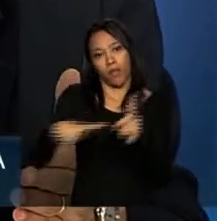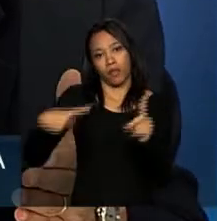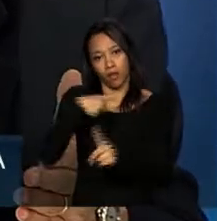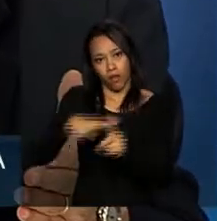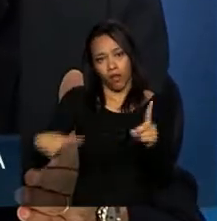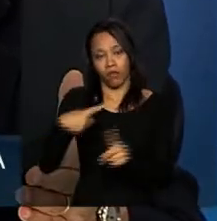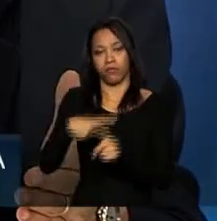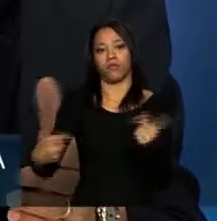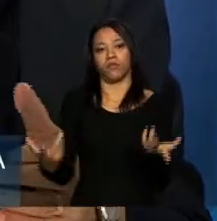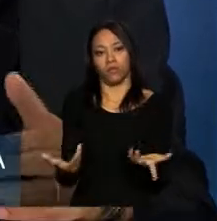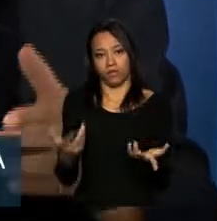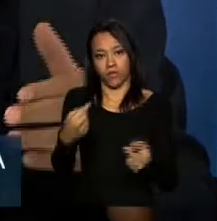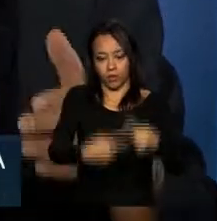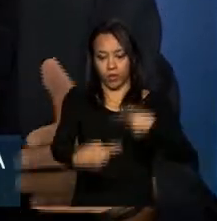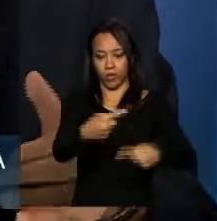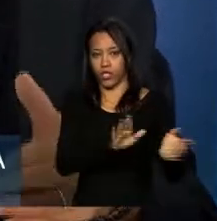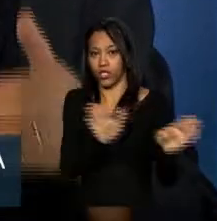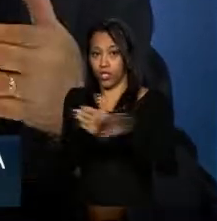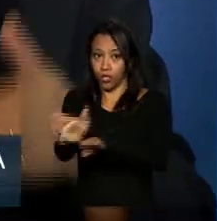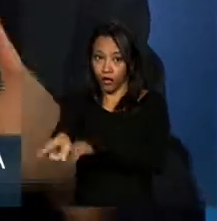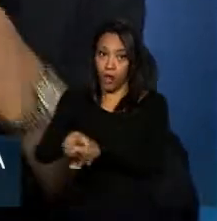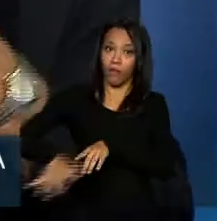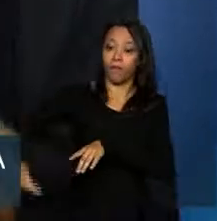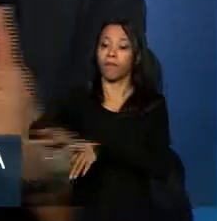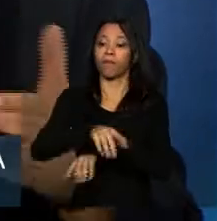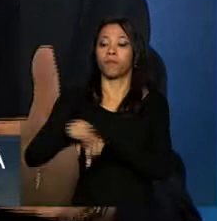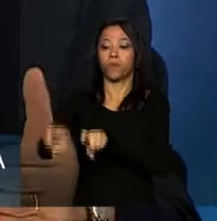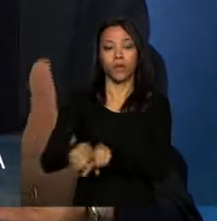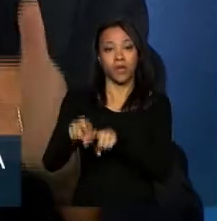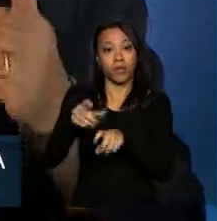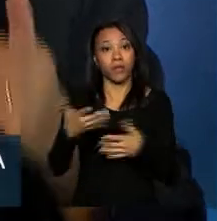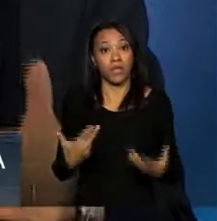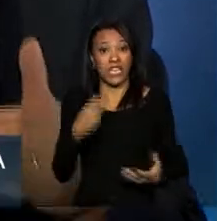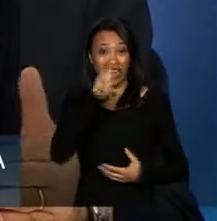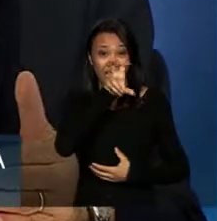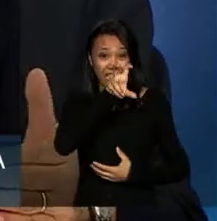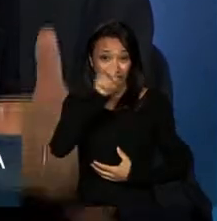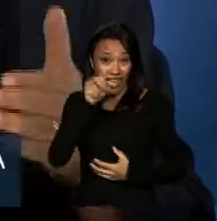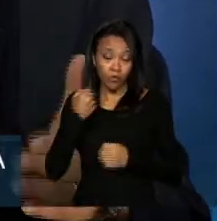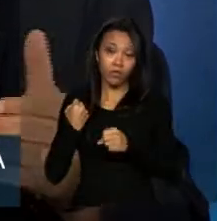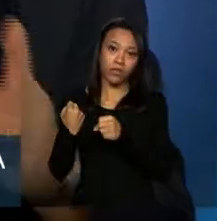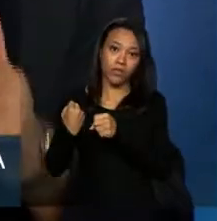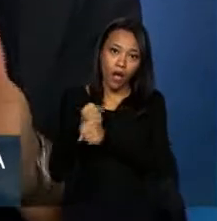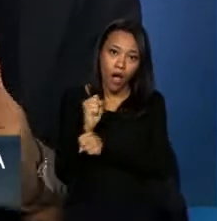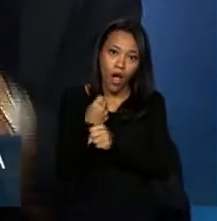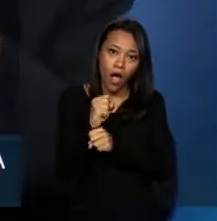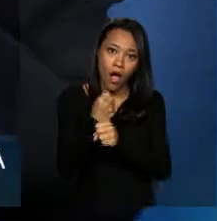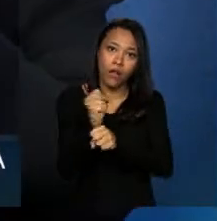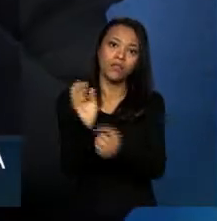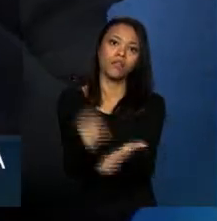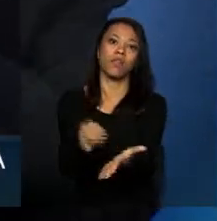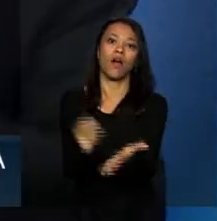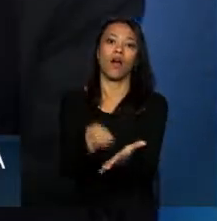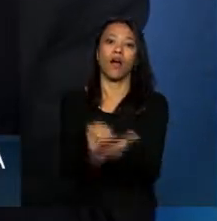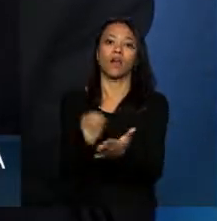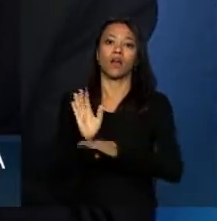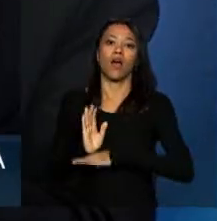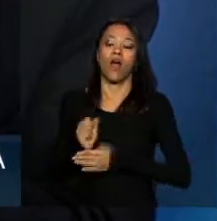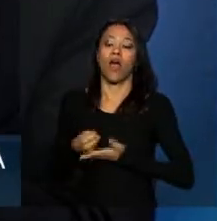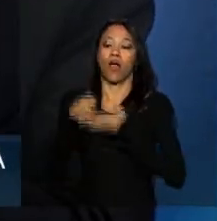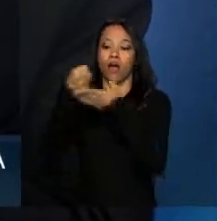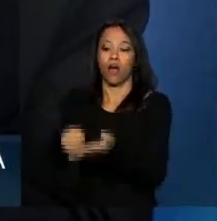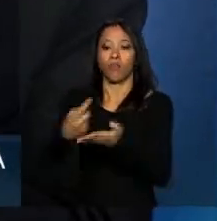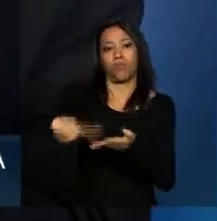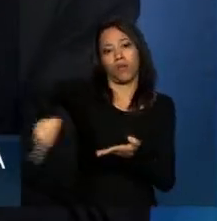rural desse grande universo. Então, para quem tem 500 anos de dívida, o Estado tem com esse público,